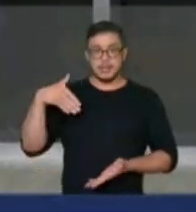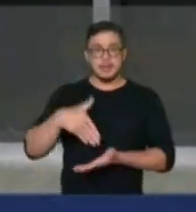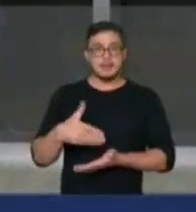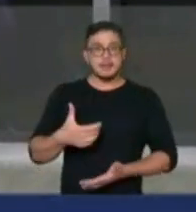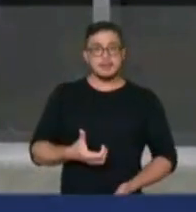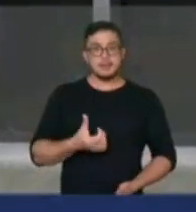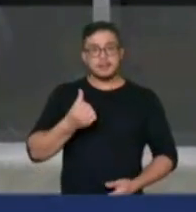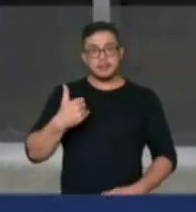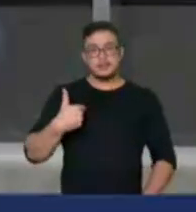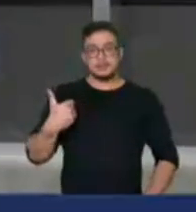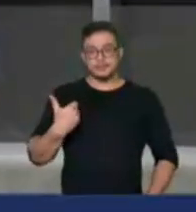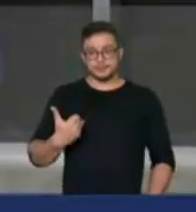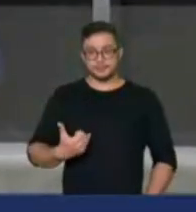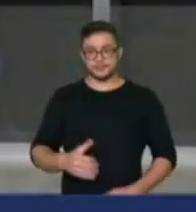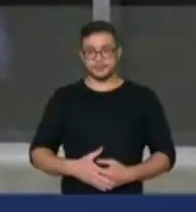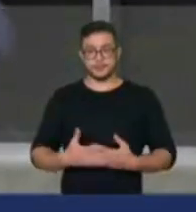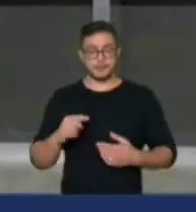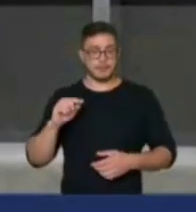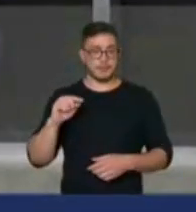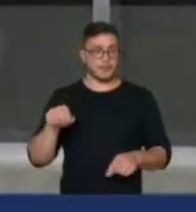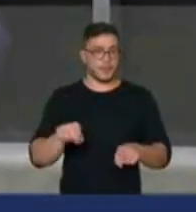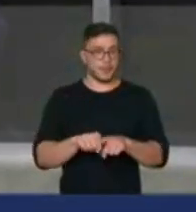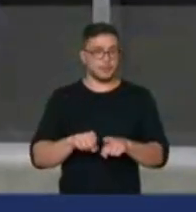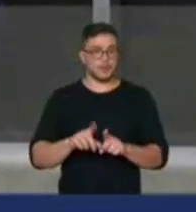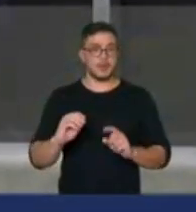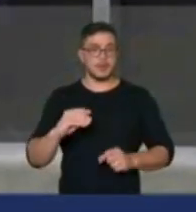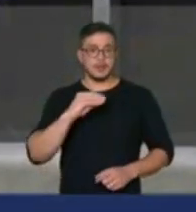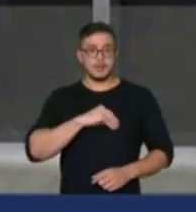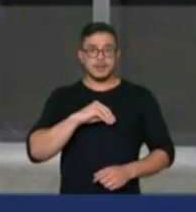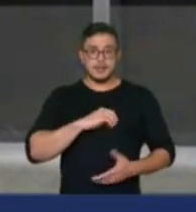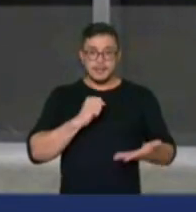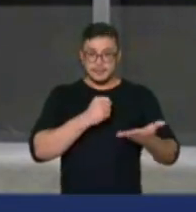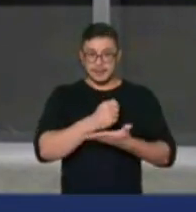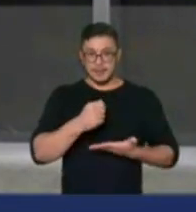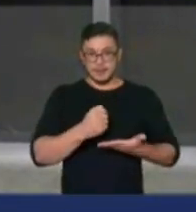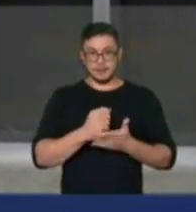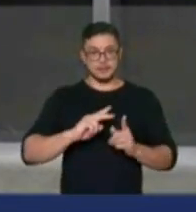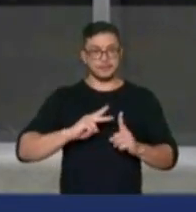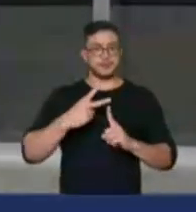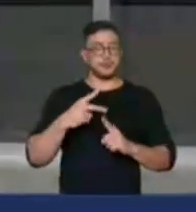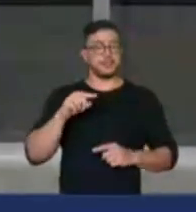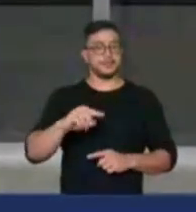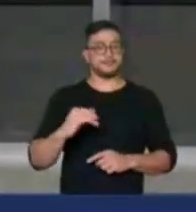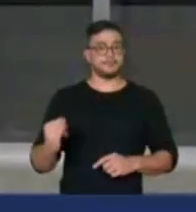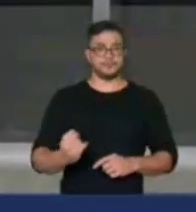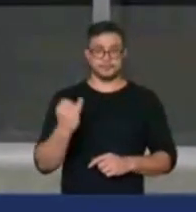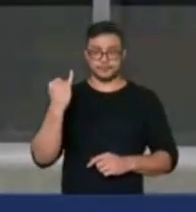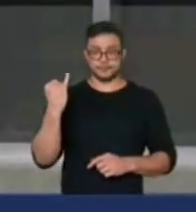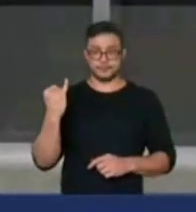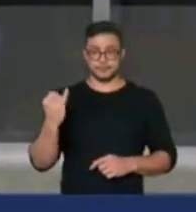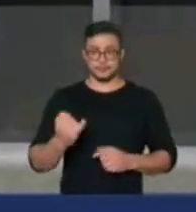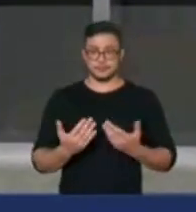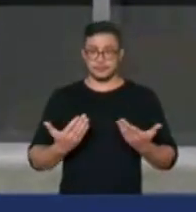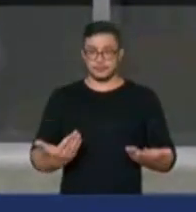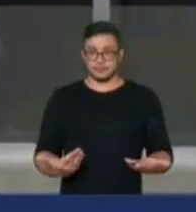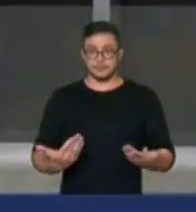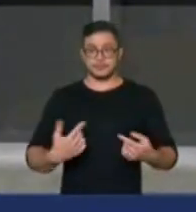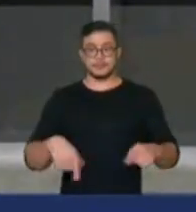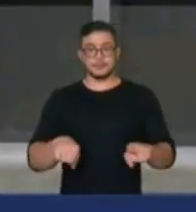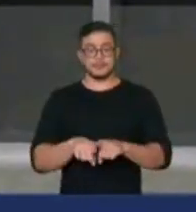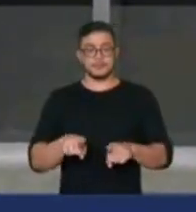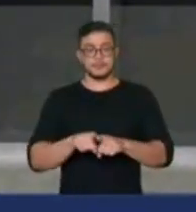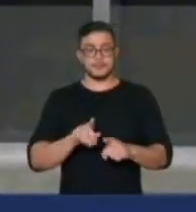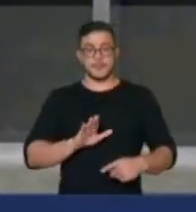mínimo. Isso é fundamental. E essa PEC também vai garantir que a saúde e a educação